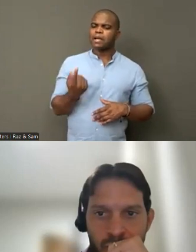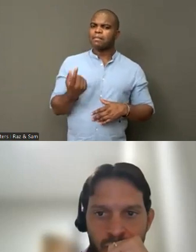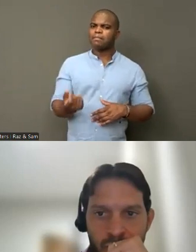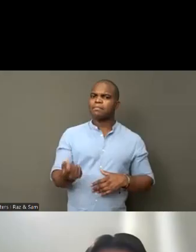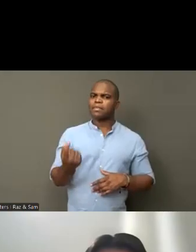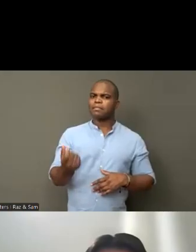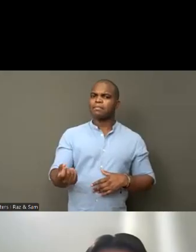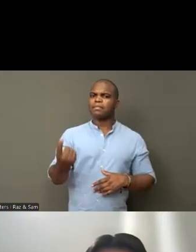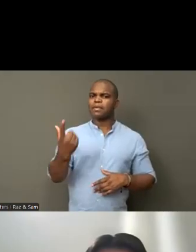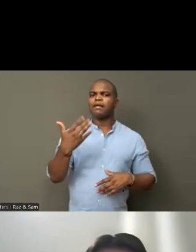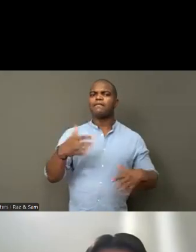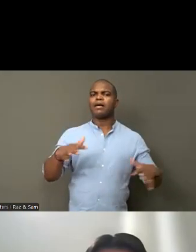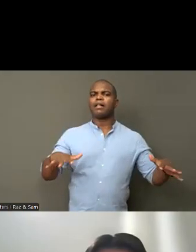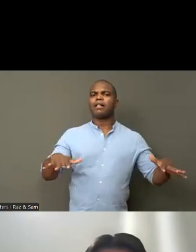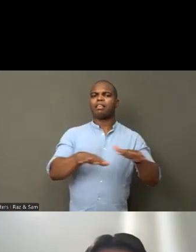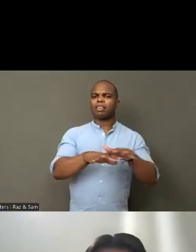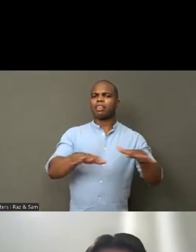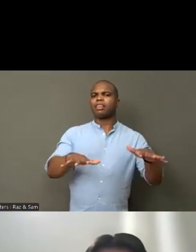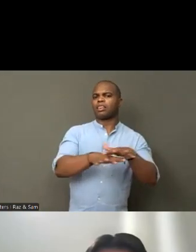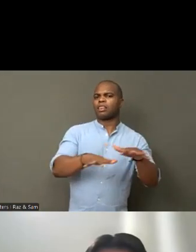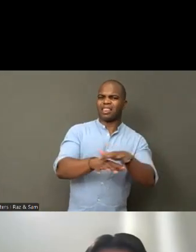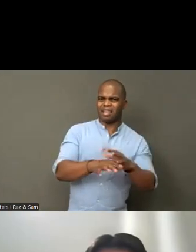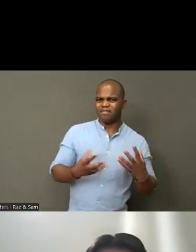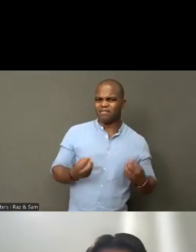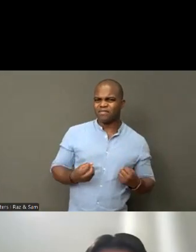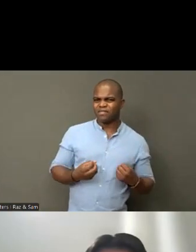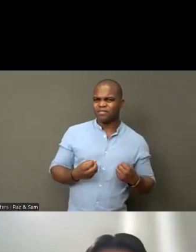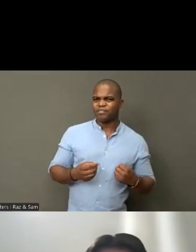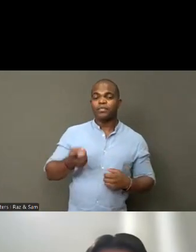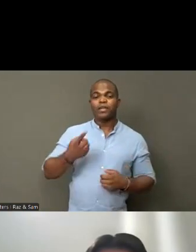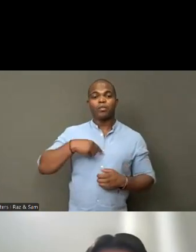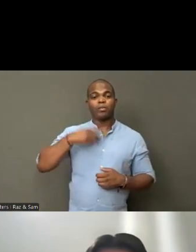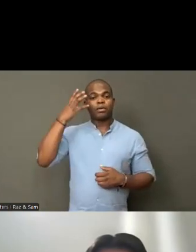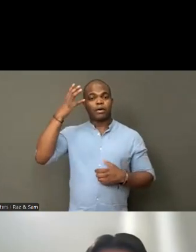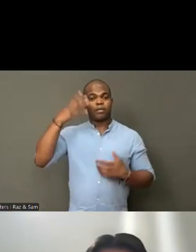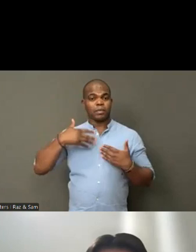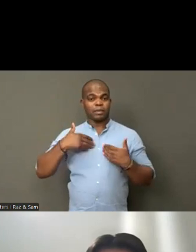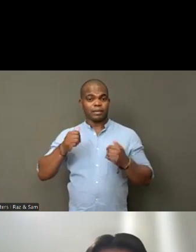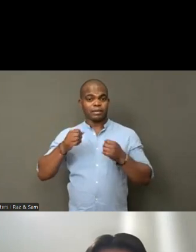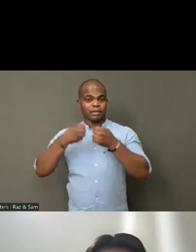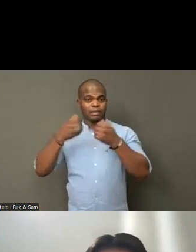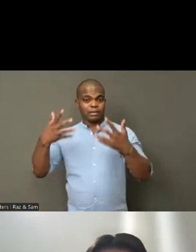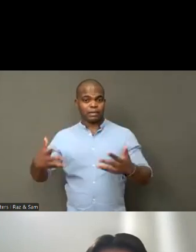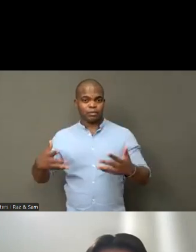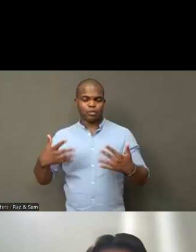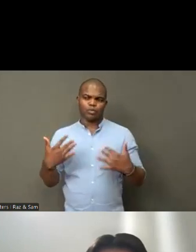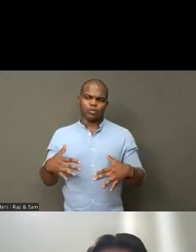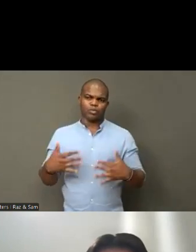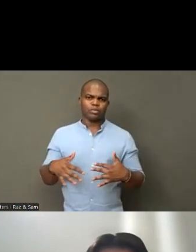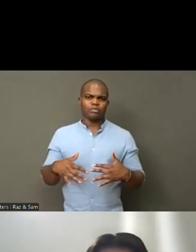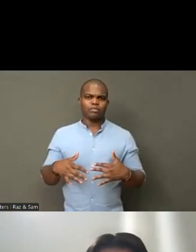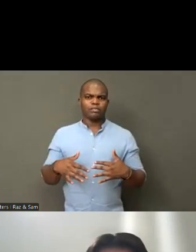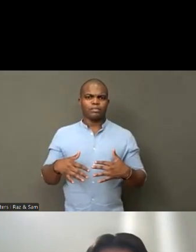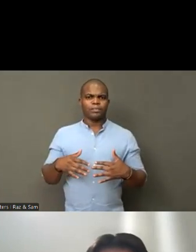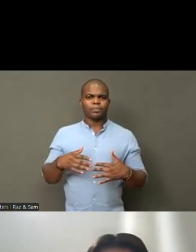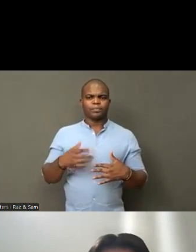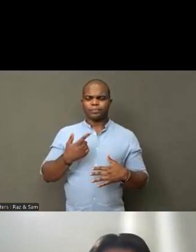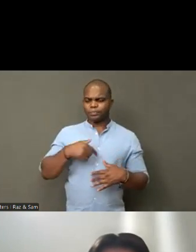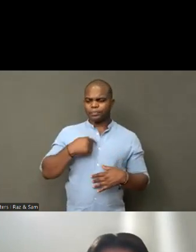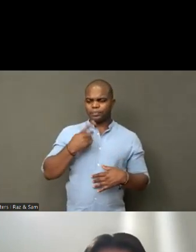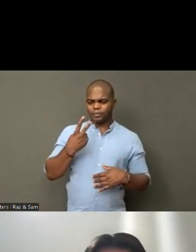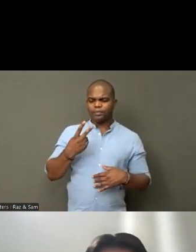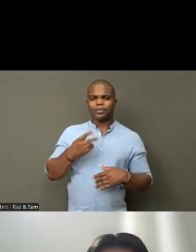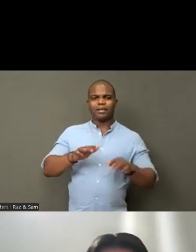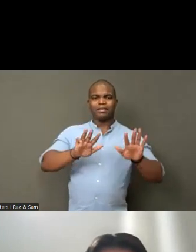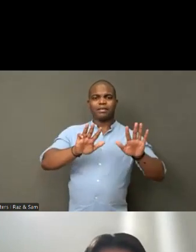observar que nosso sistema de saúde pública predominantemente está na Guiana, o que significa que mais de 95% de todos os serviços de